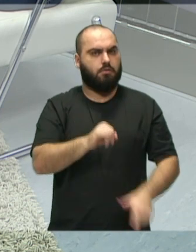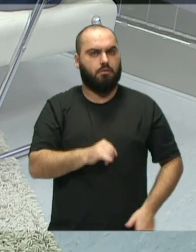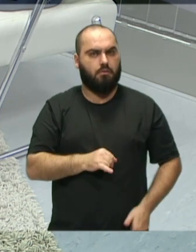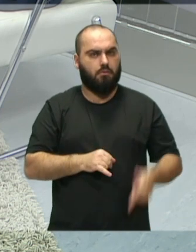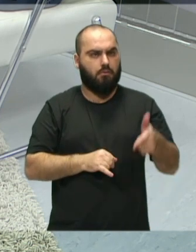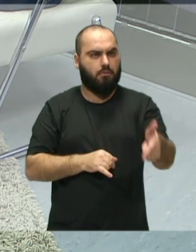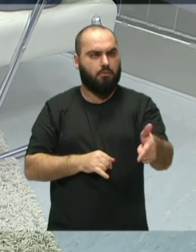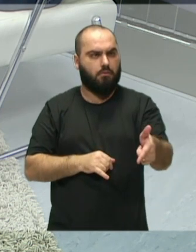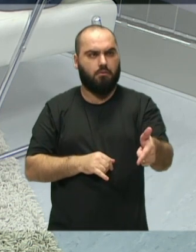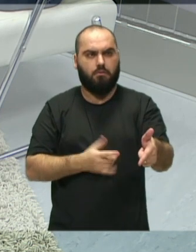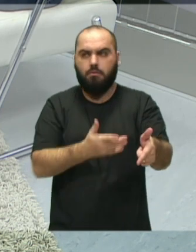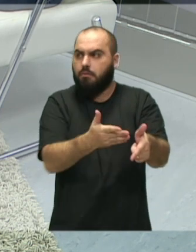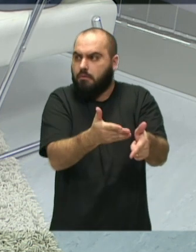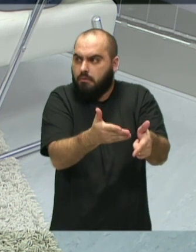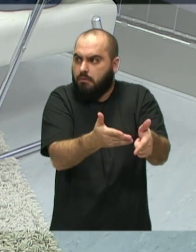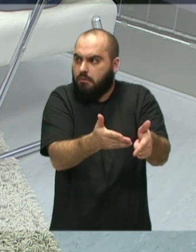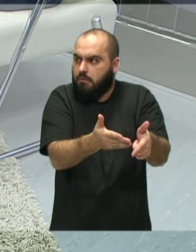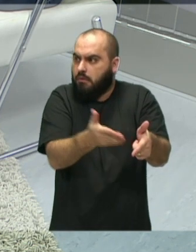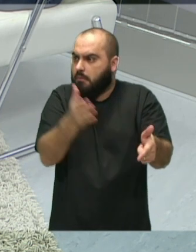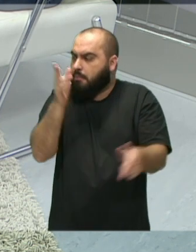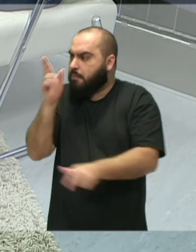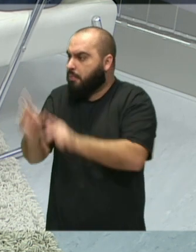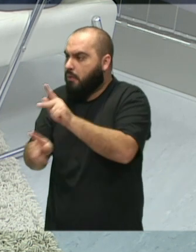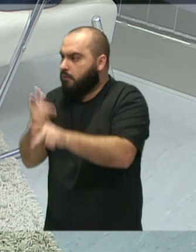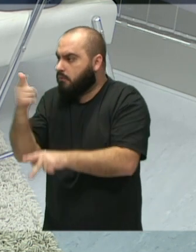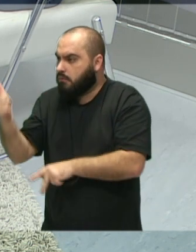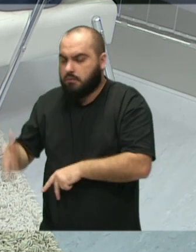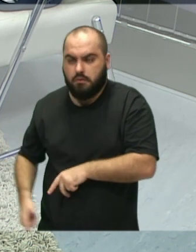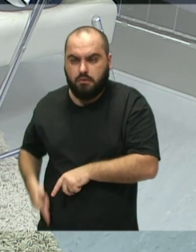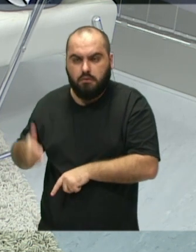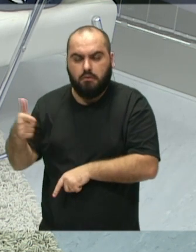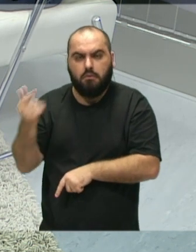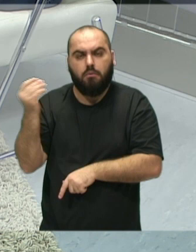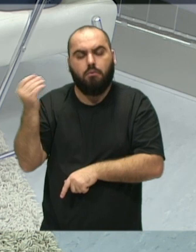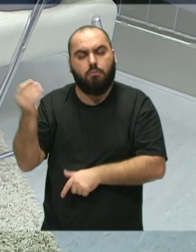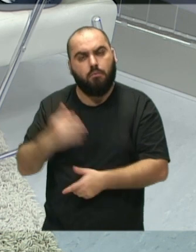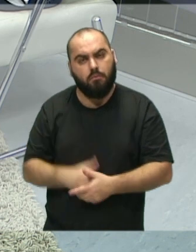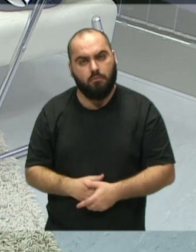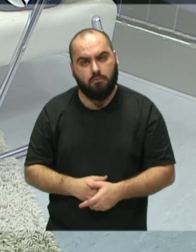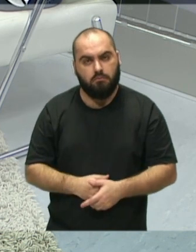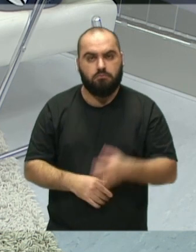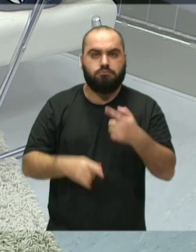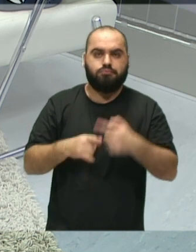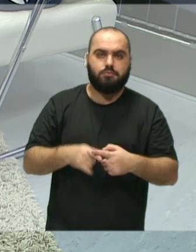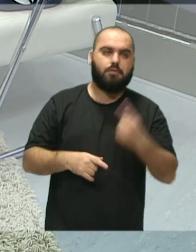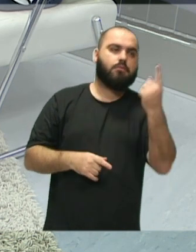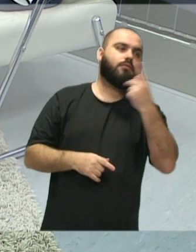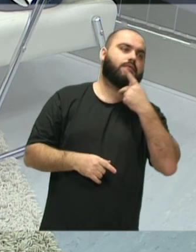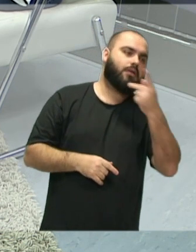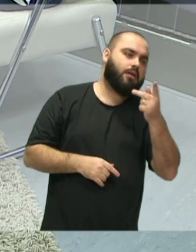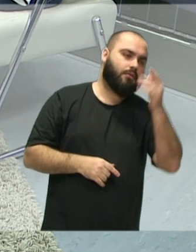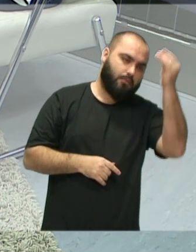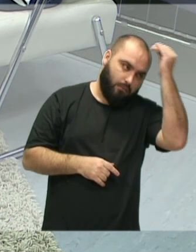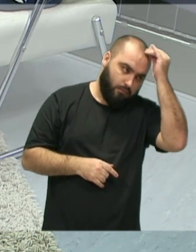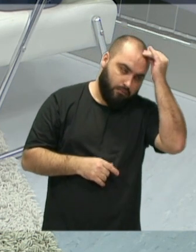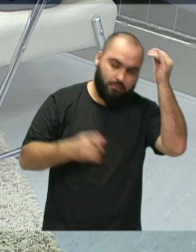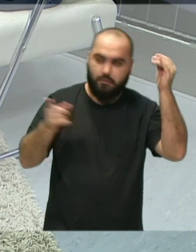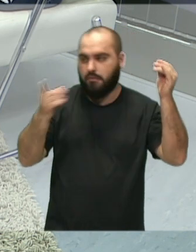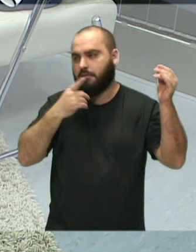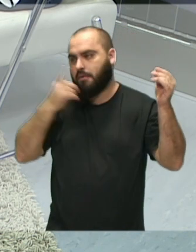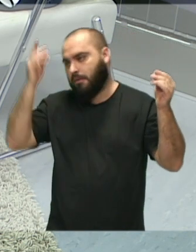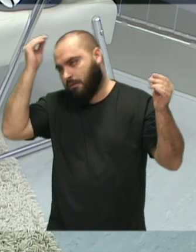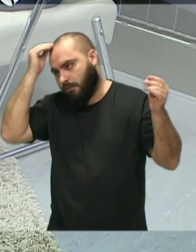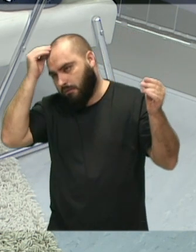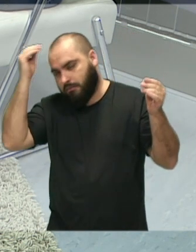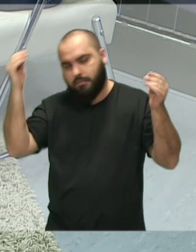Quem dirá o povo? Então, nós juntamos todas as autoridades porque um dizia que o outro tinha que fazer. Por isso que nós colocamos eles na frente para a gente